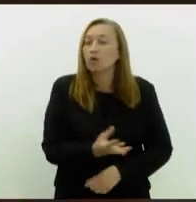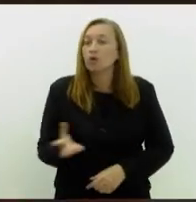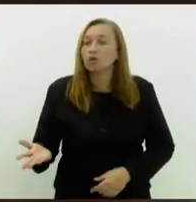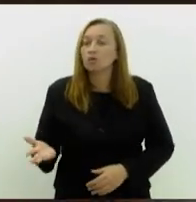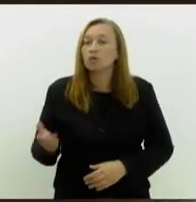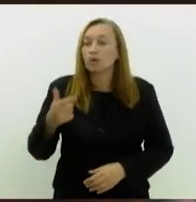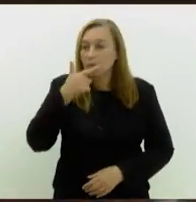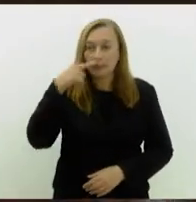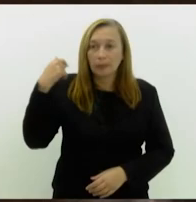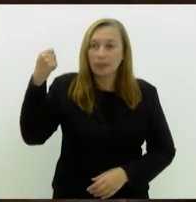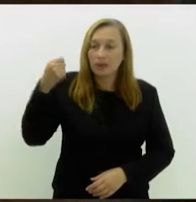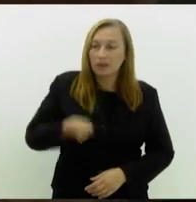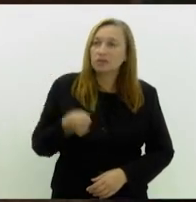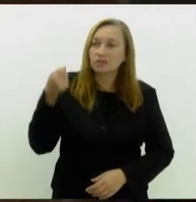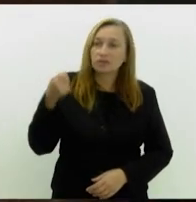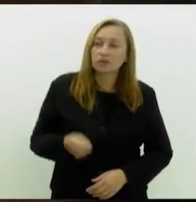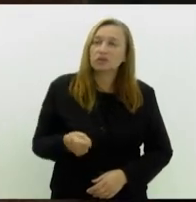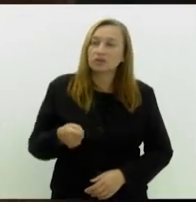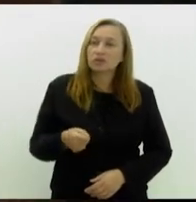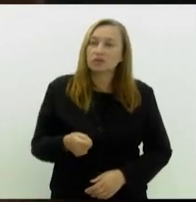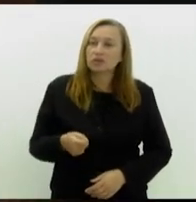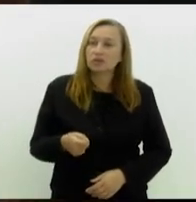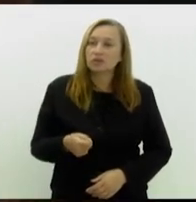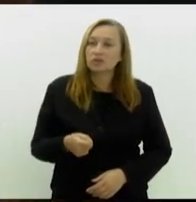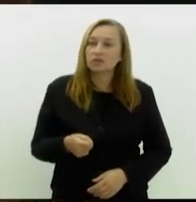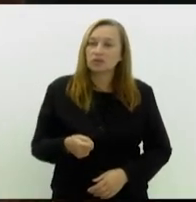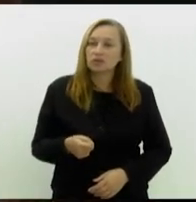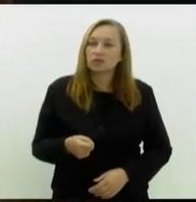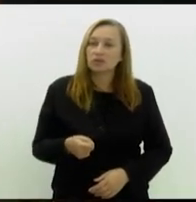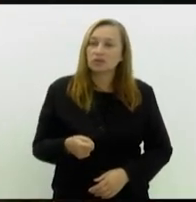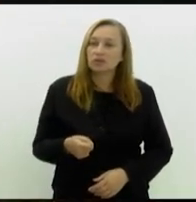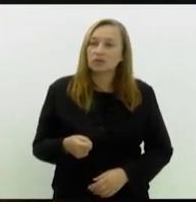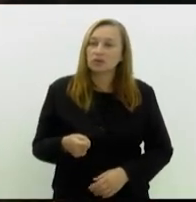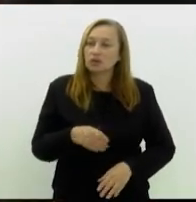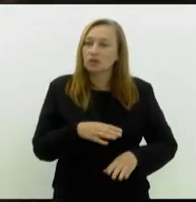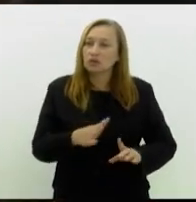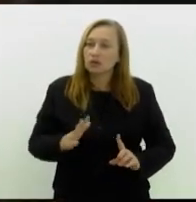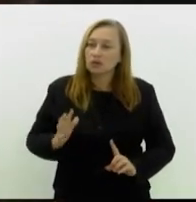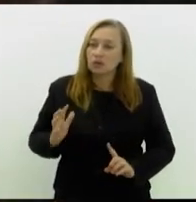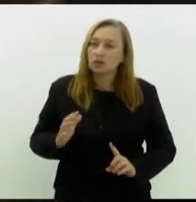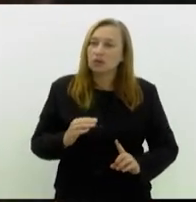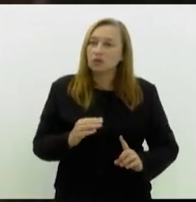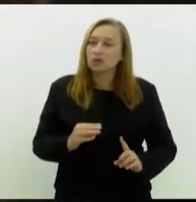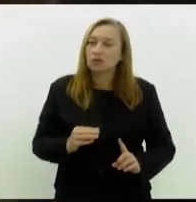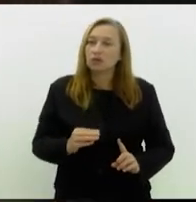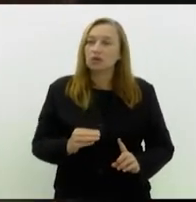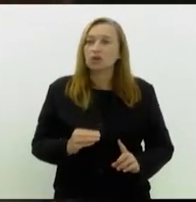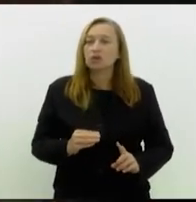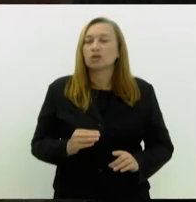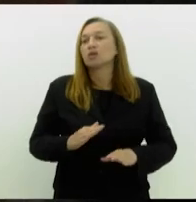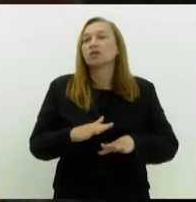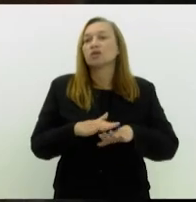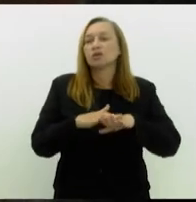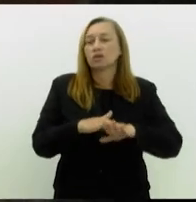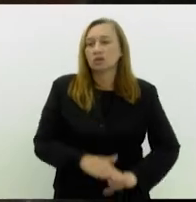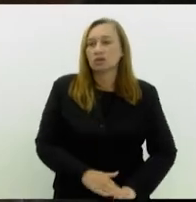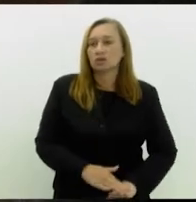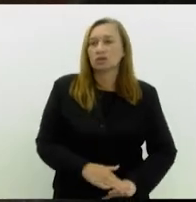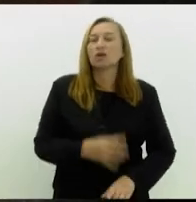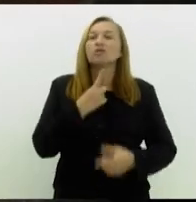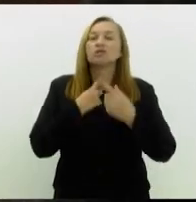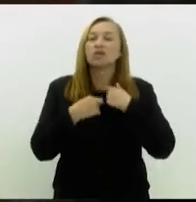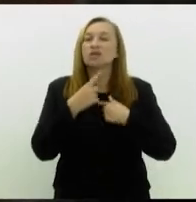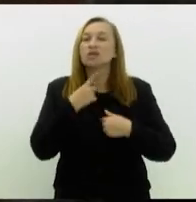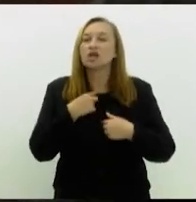machismo a misoginia a tentativa de submeter à mulheres às vontades e desejos dos homens colocam